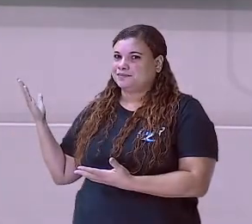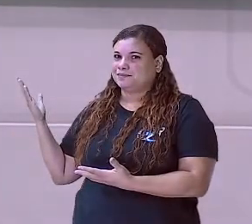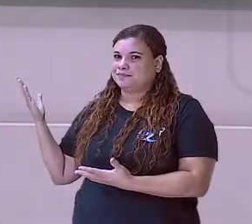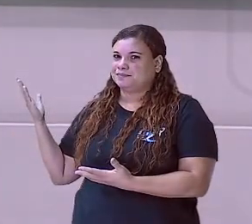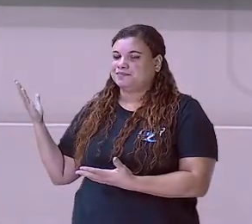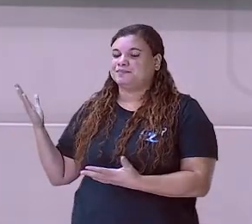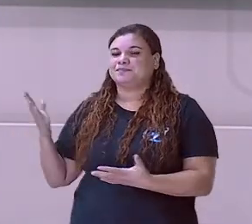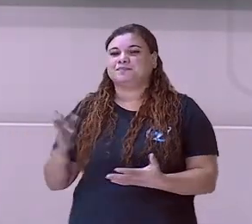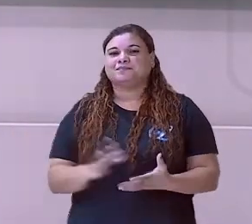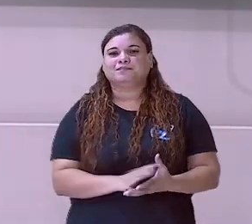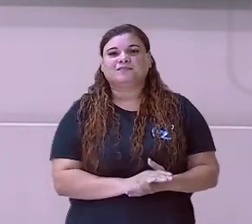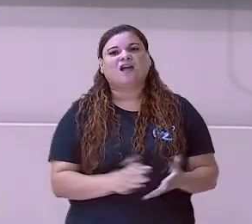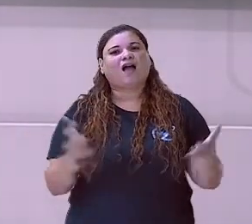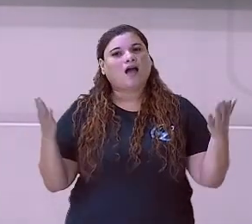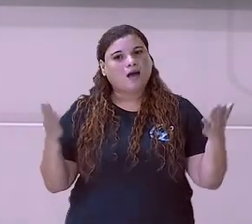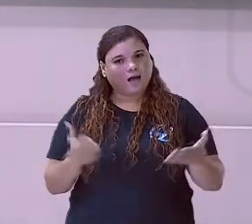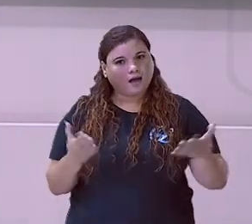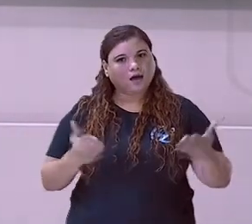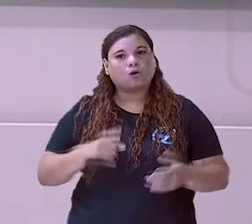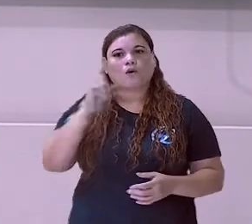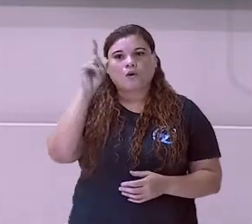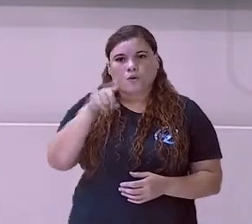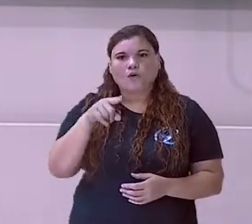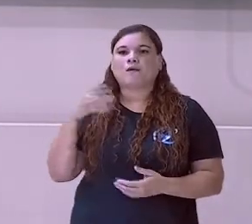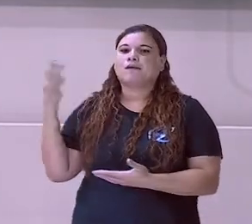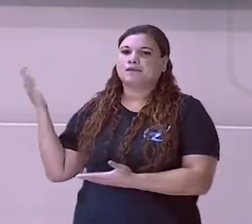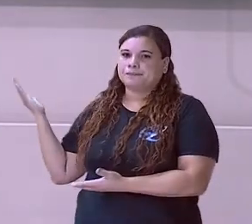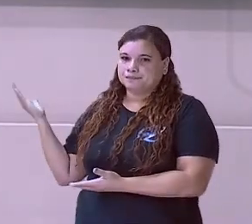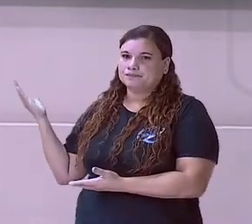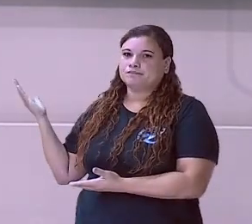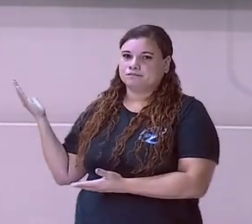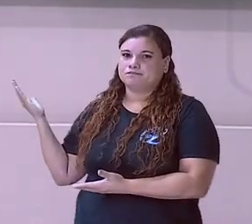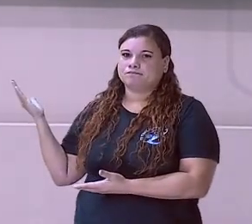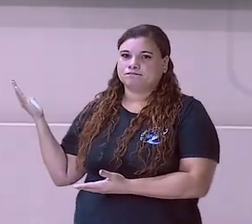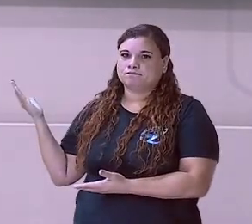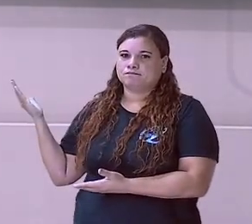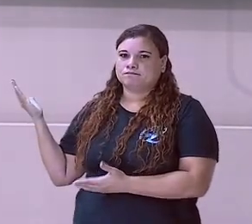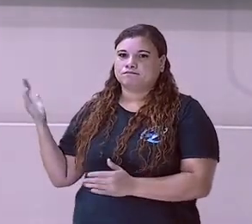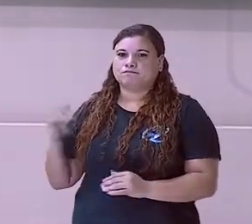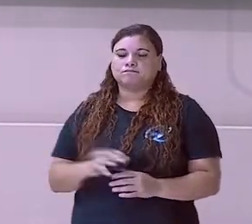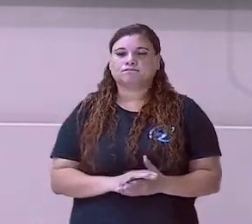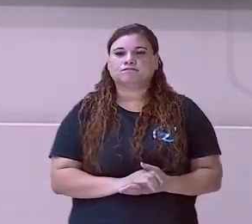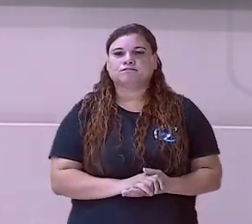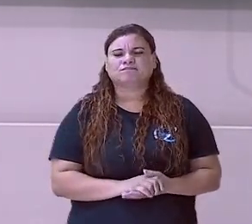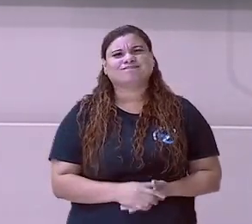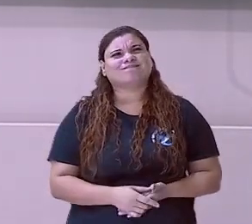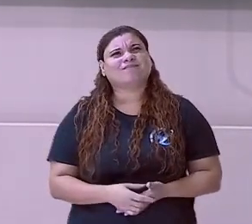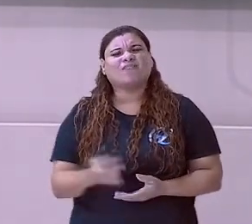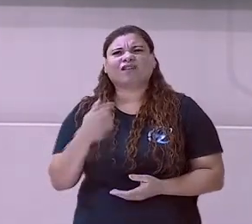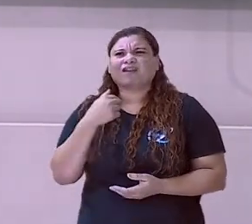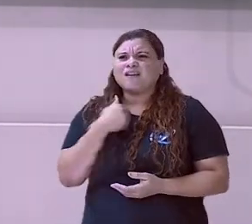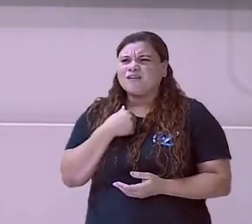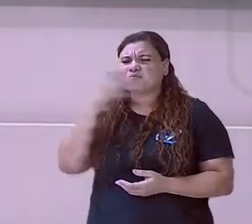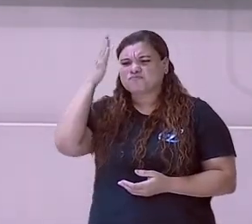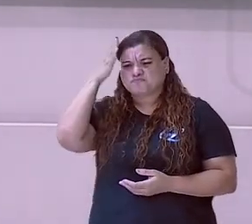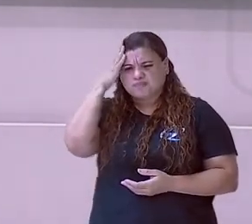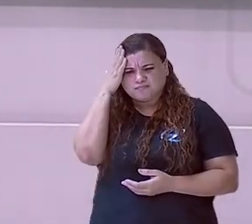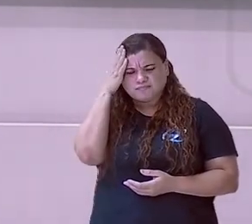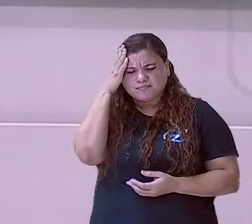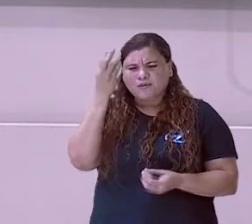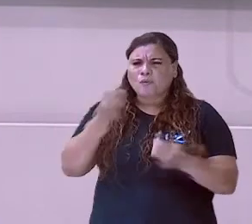em desenvolvimento. Eliane, como que eu posso dizer que um país é desenvolvido? É um